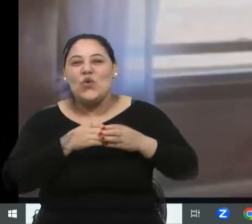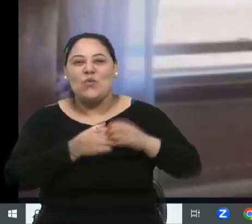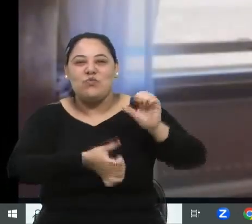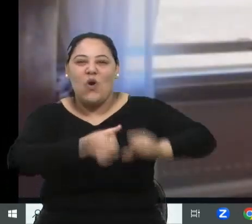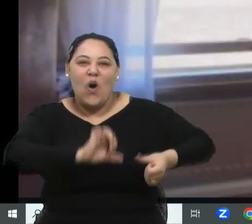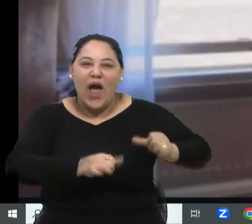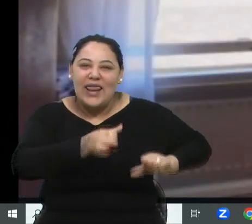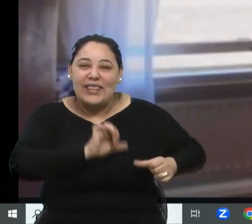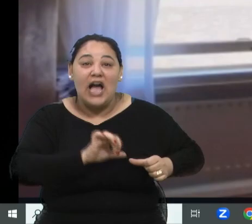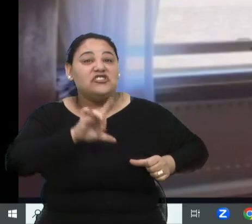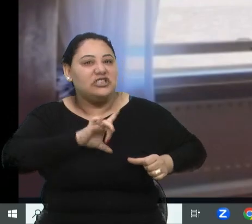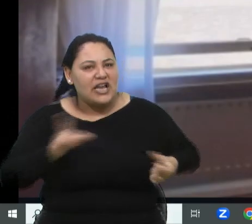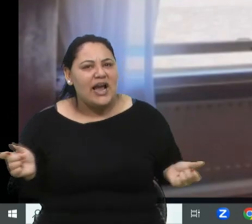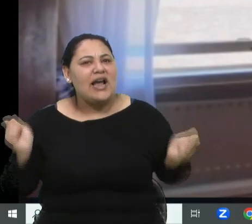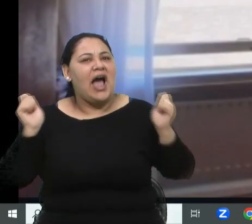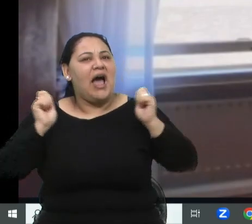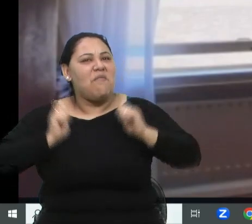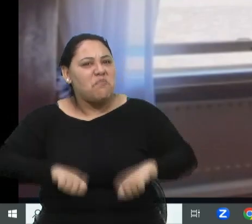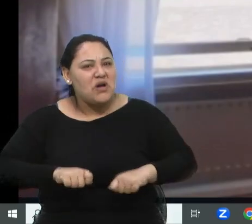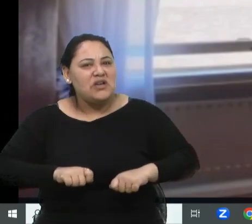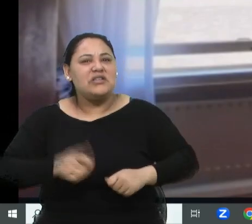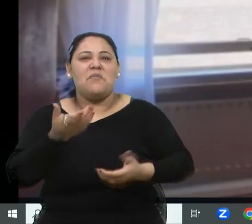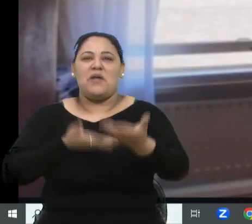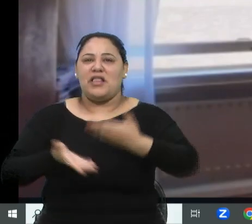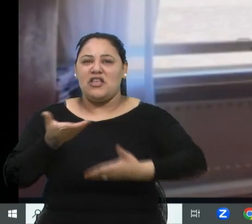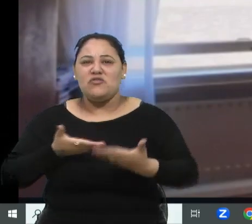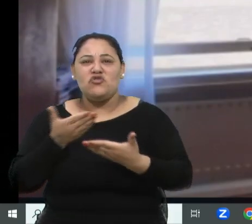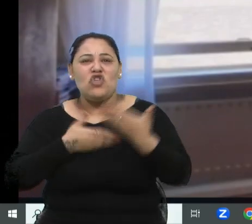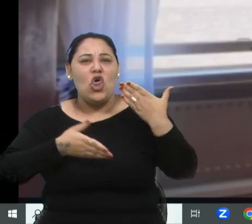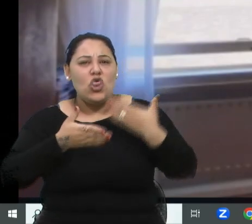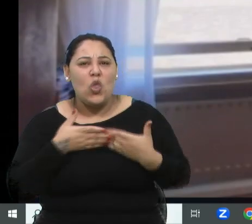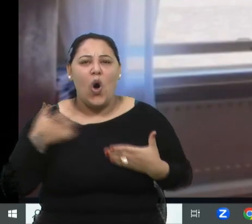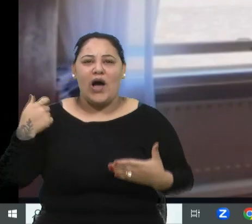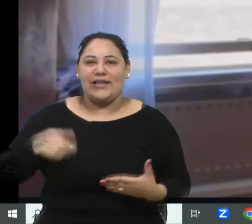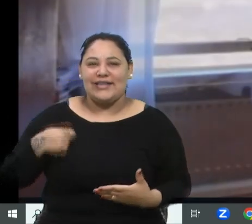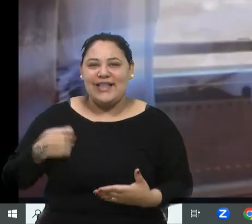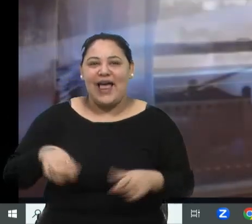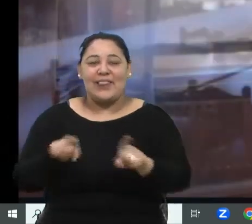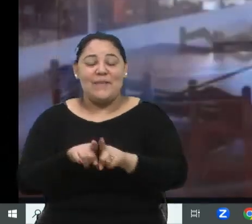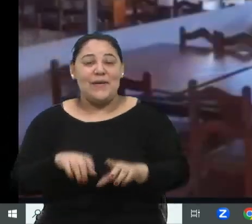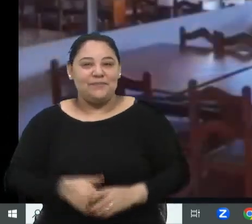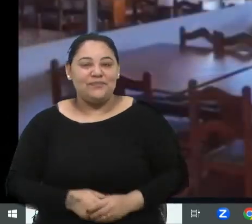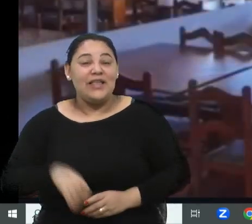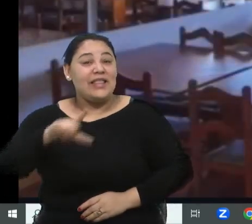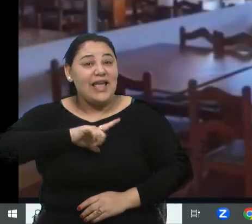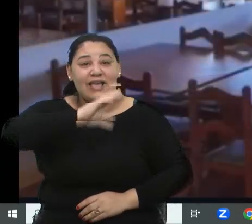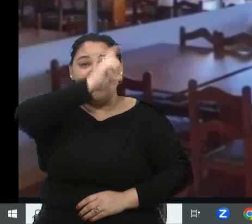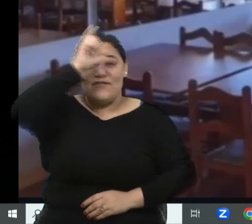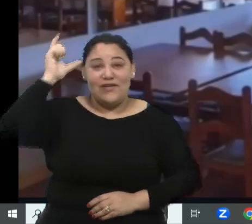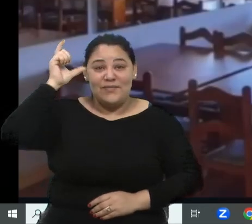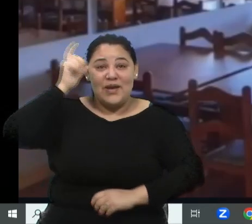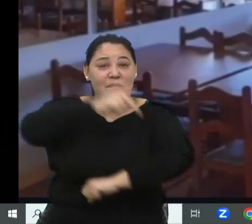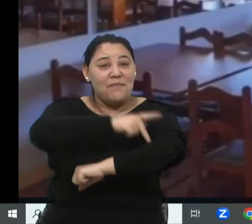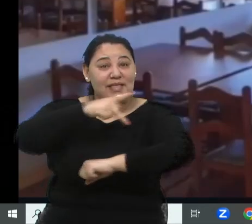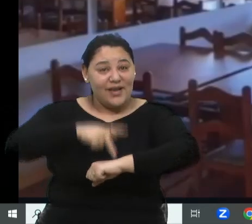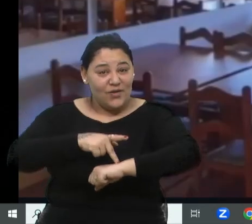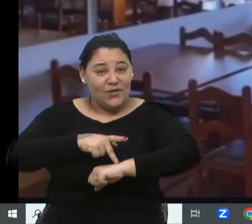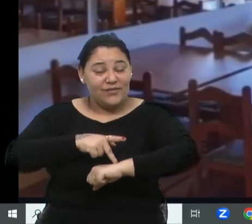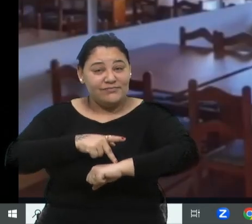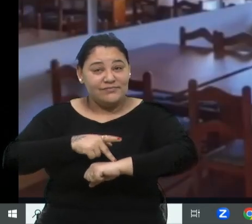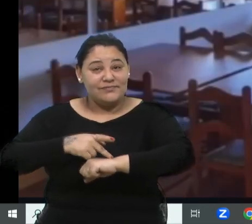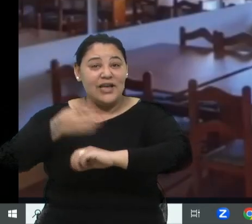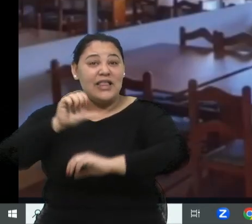qualificada e capacitada para atender todas as suas necessidades, contando com enfermeira, pedagoga,